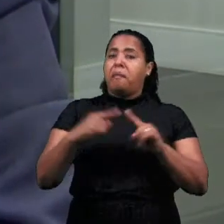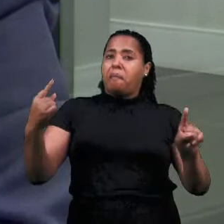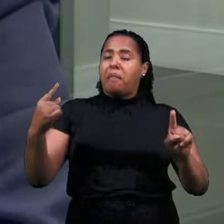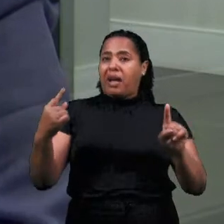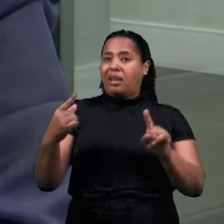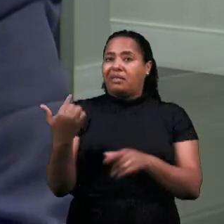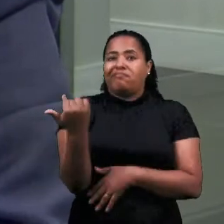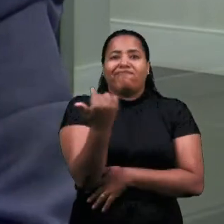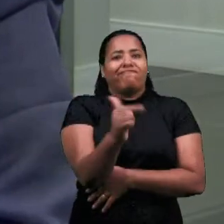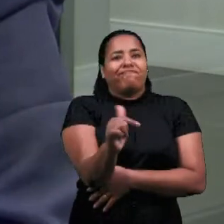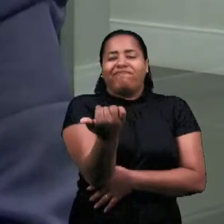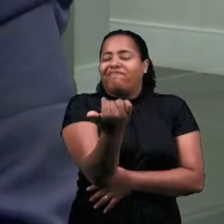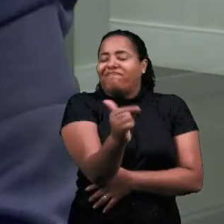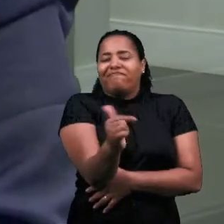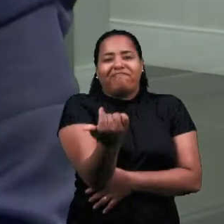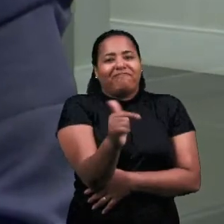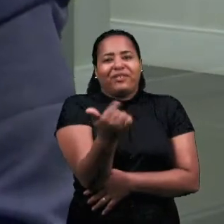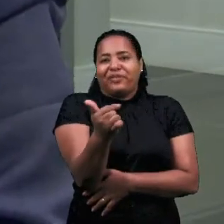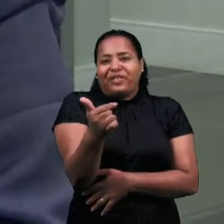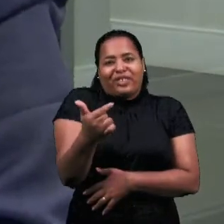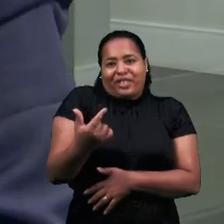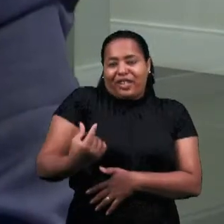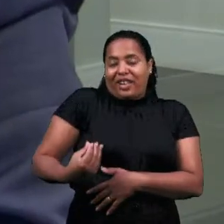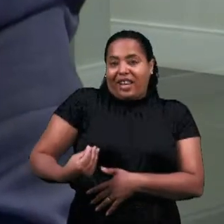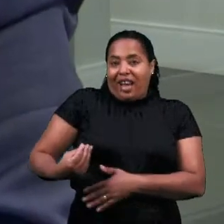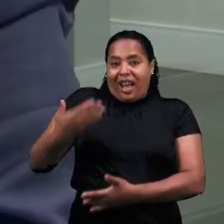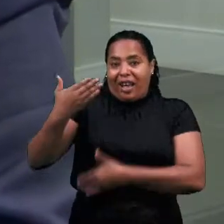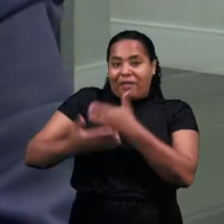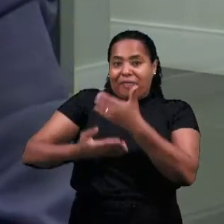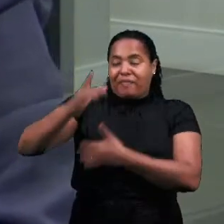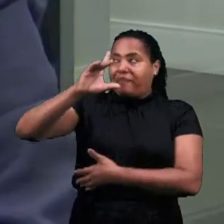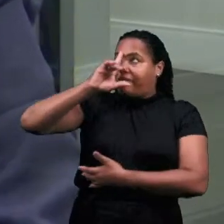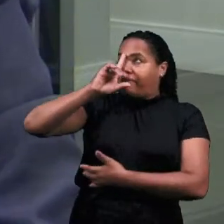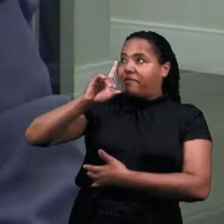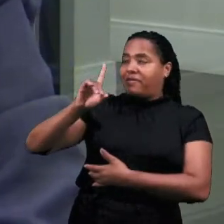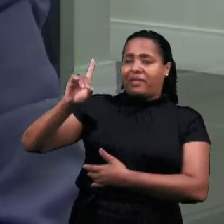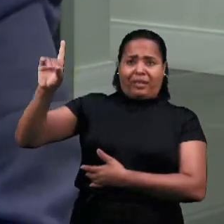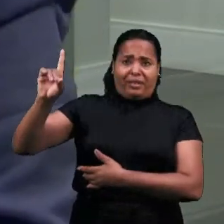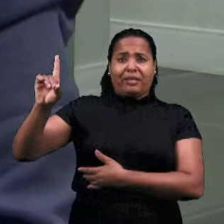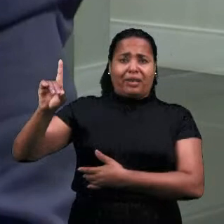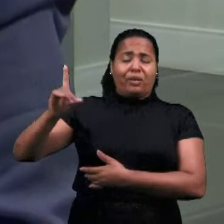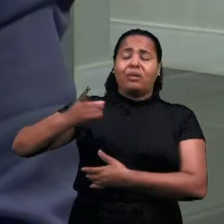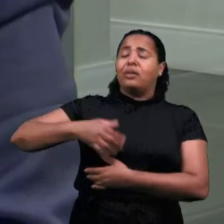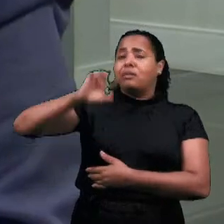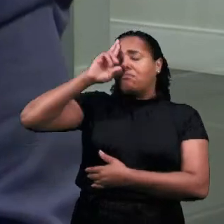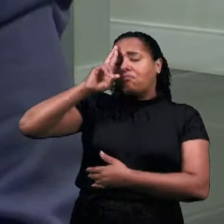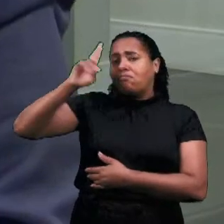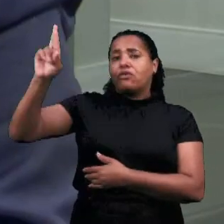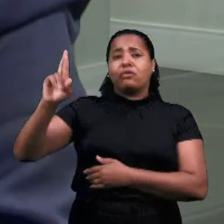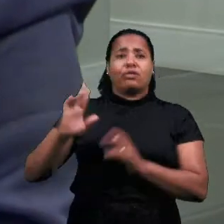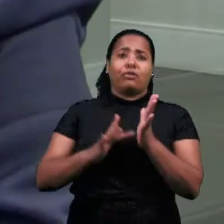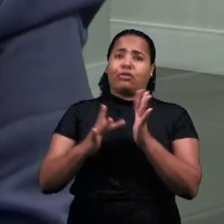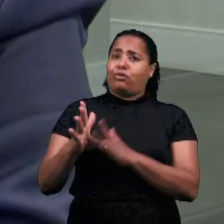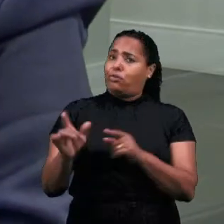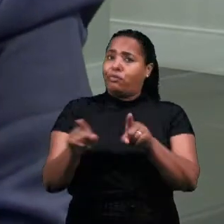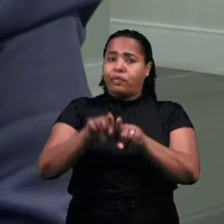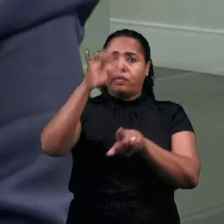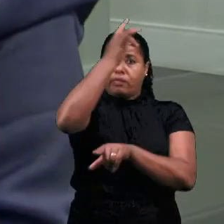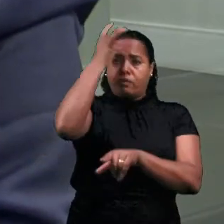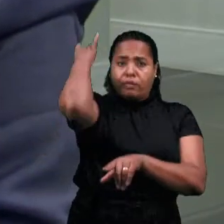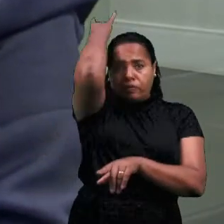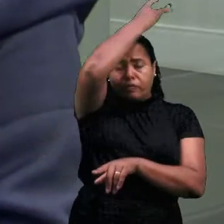não tinha a presença de Deus, do Senhor Jesus, do Espírito Santo.